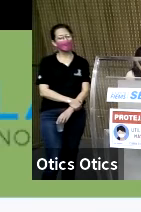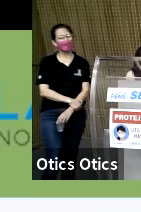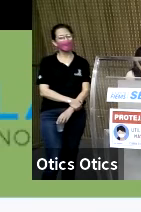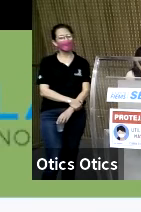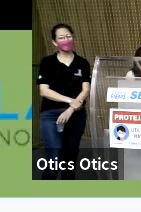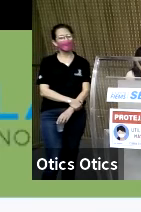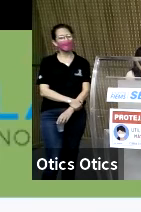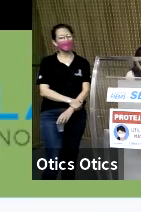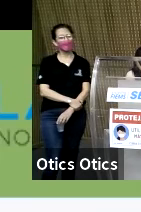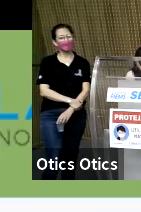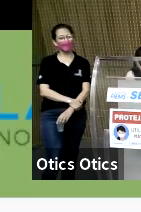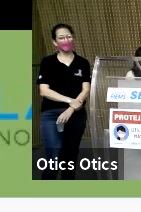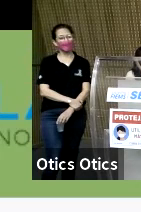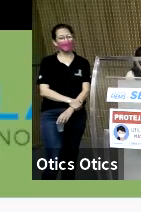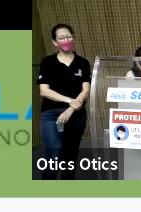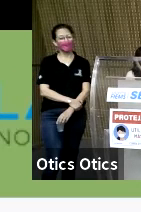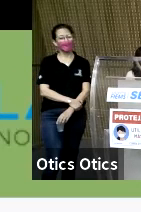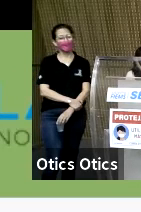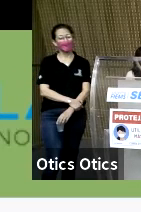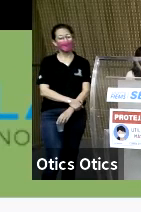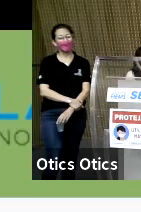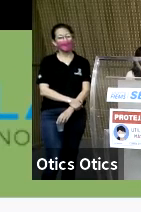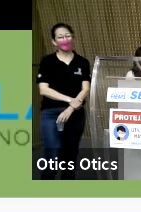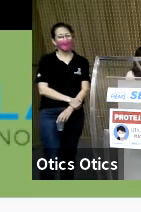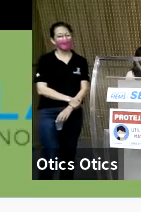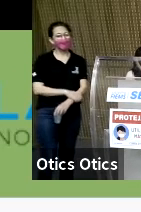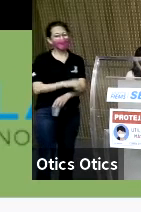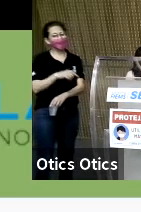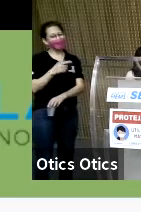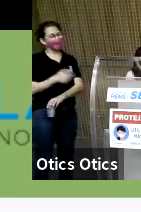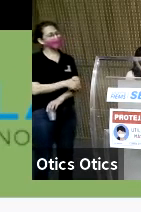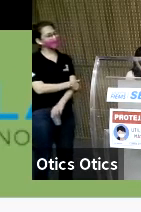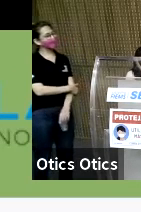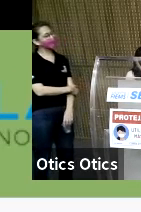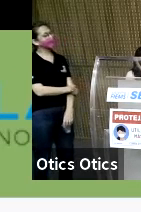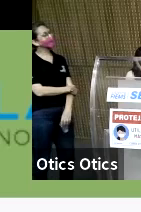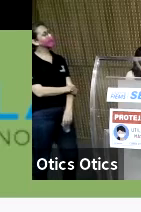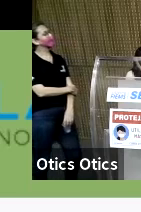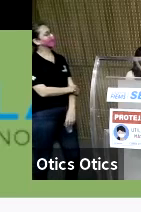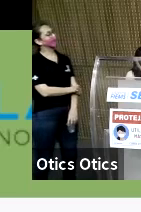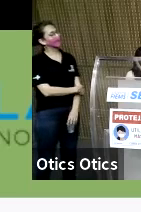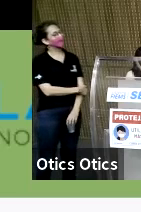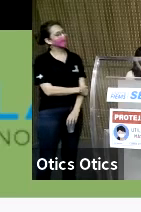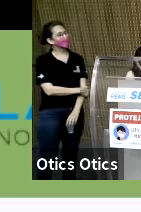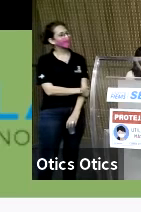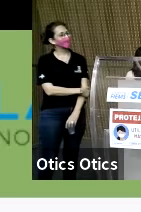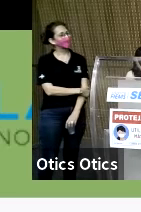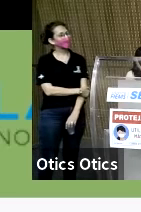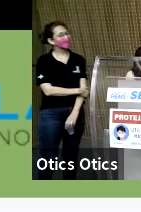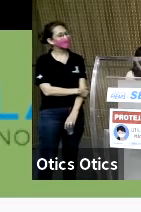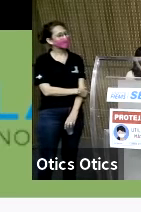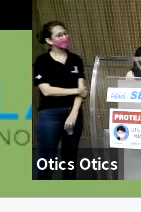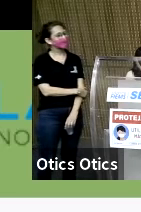não dá para ser mais uma justificativa. Então, aí, até com relação ao próximo, a Marta passou para